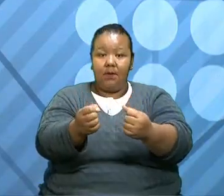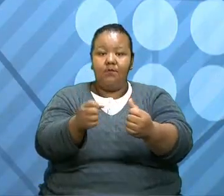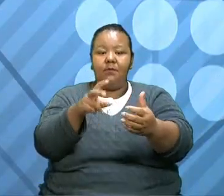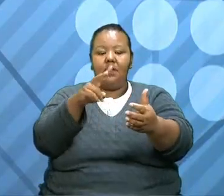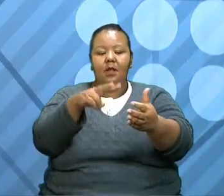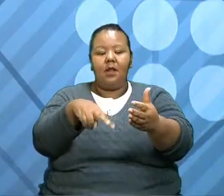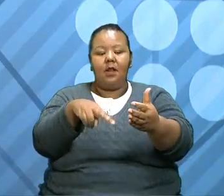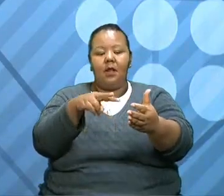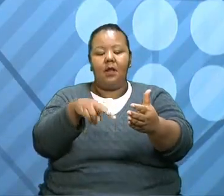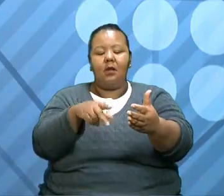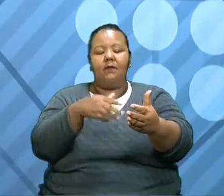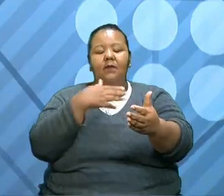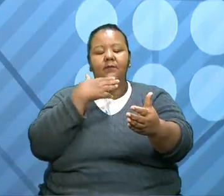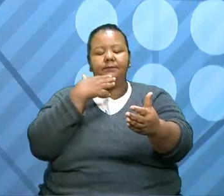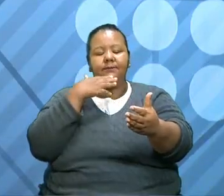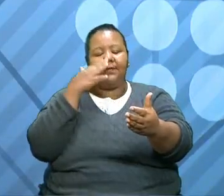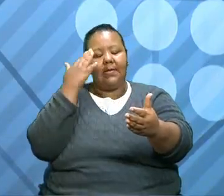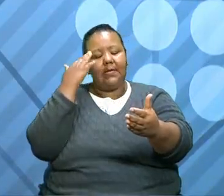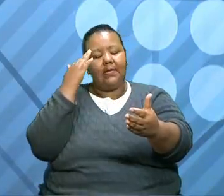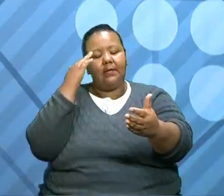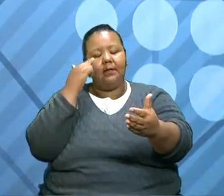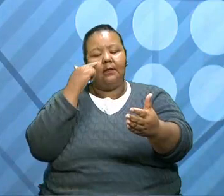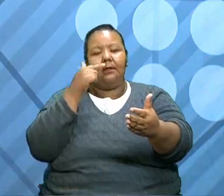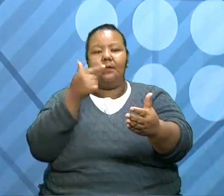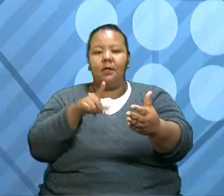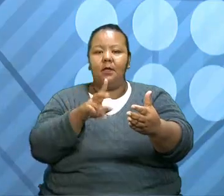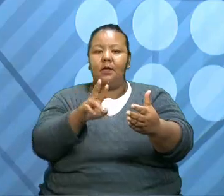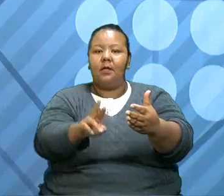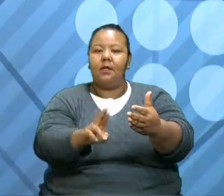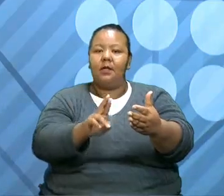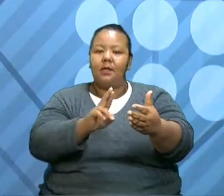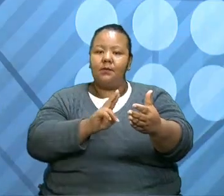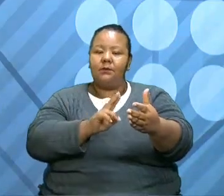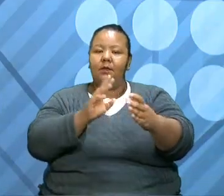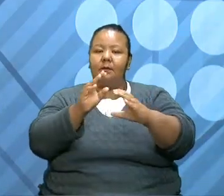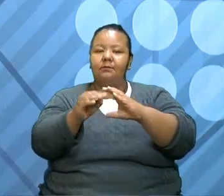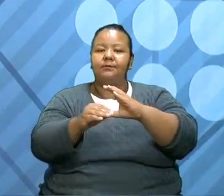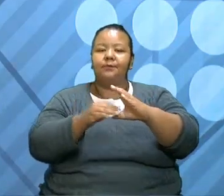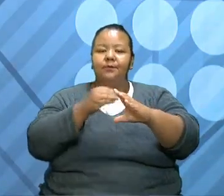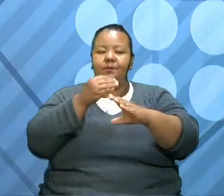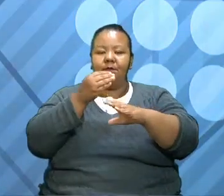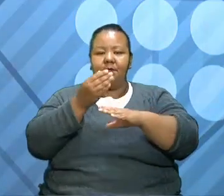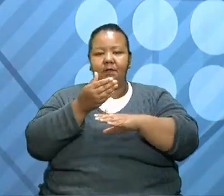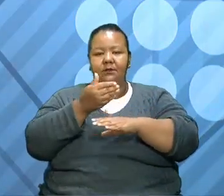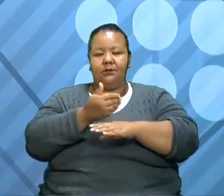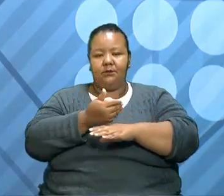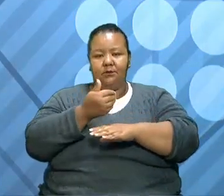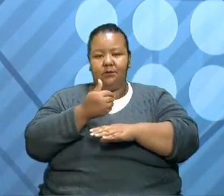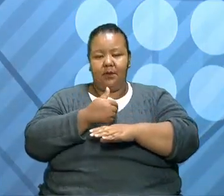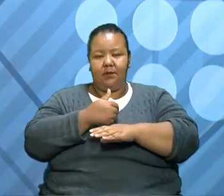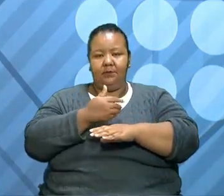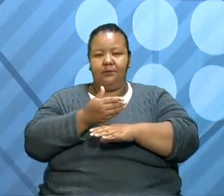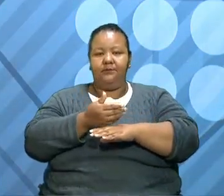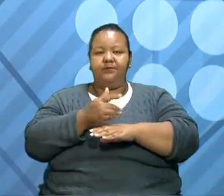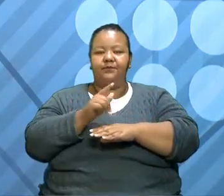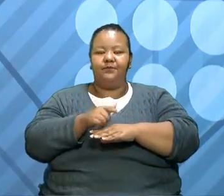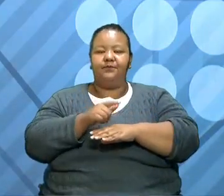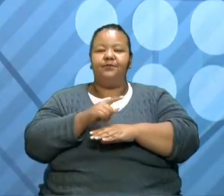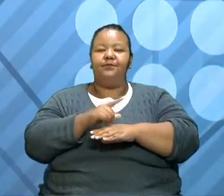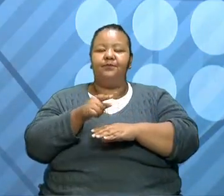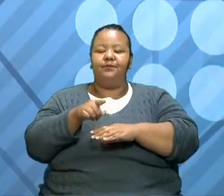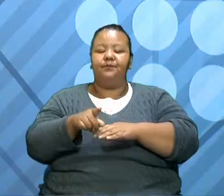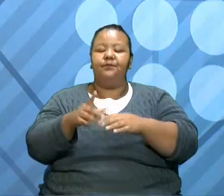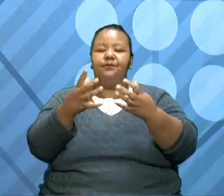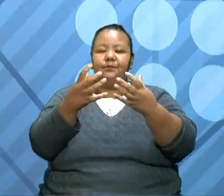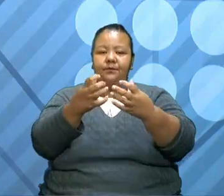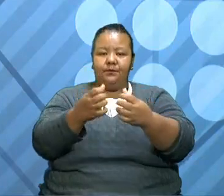ler, vai interpretar, vai decodificar e devolver essa mensagem para o emissor. O receptor,